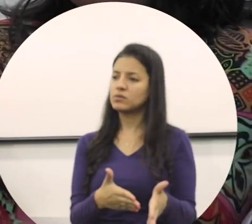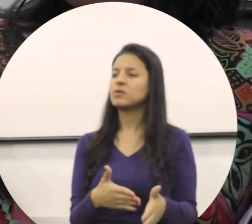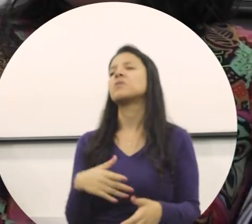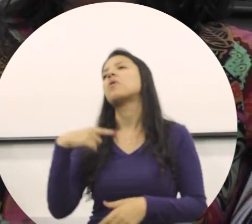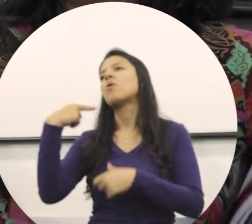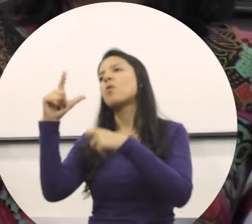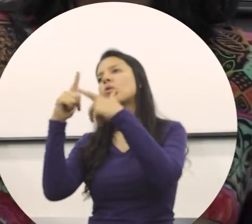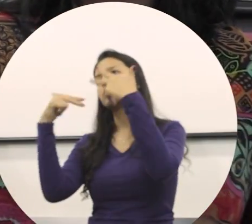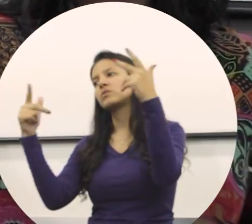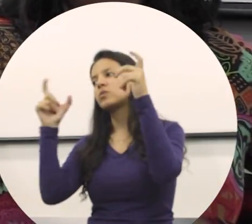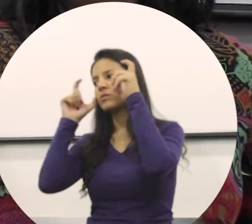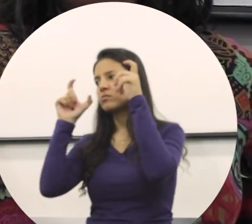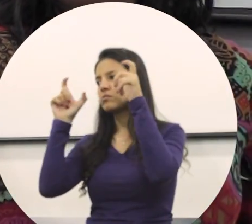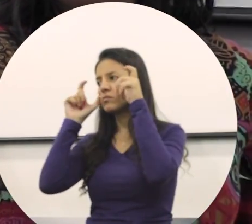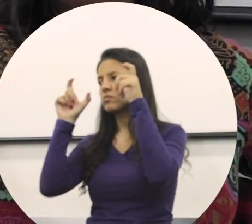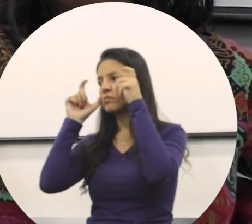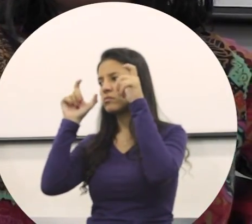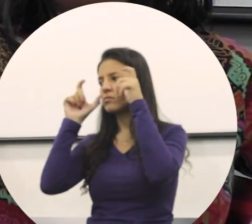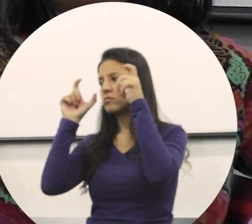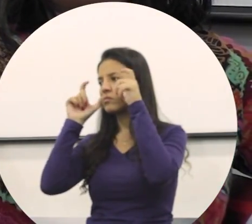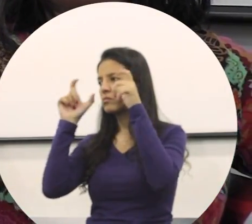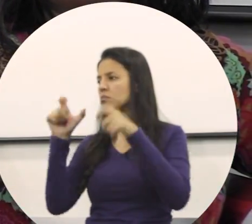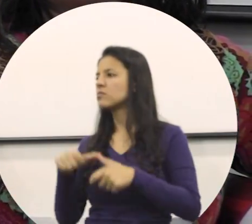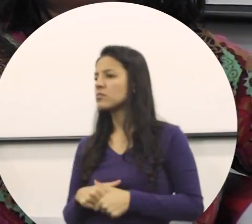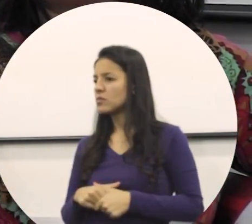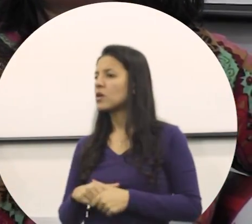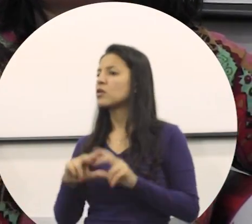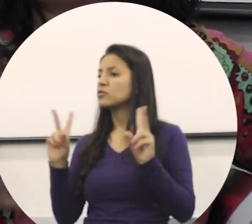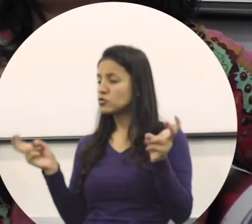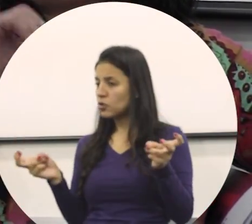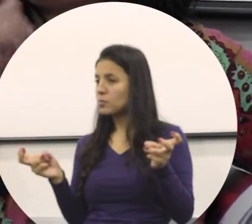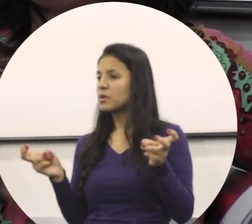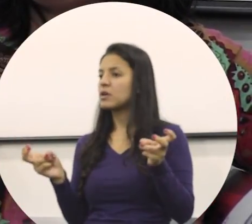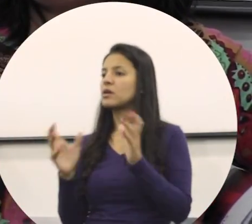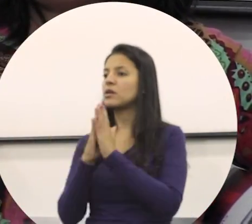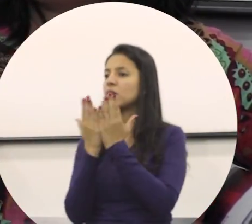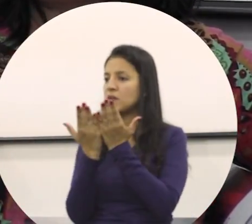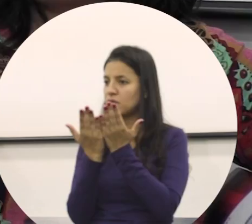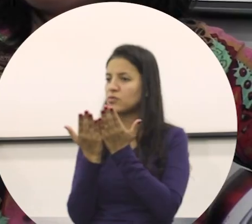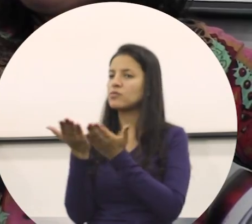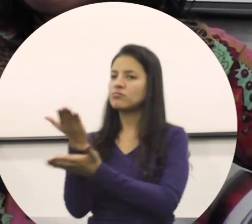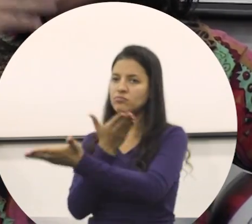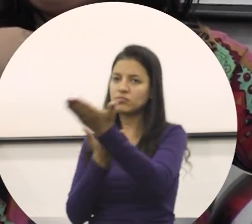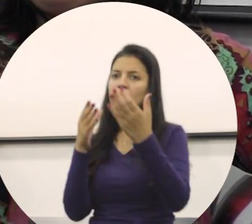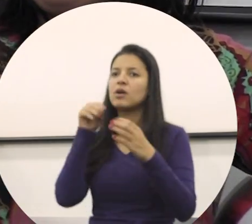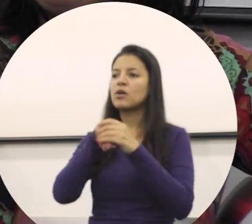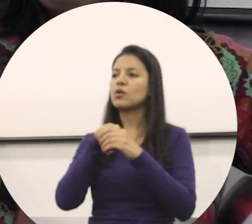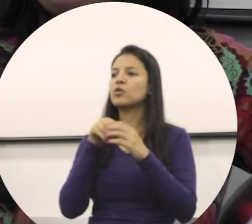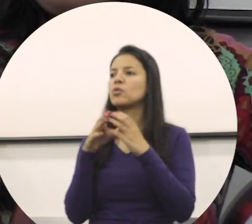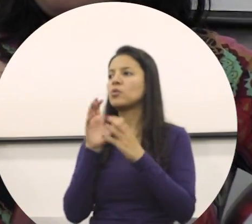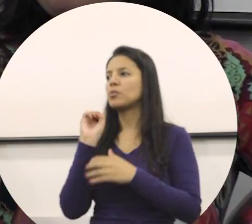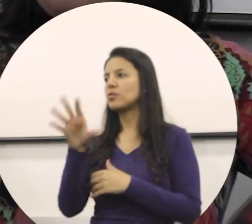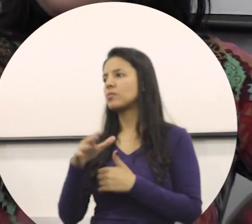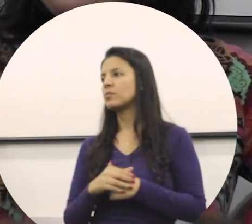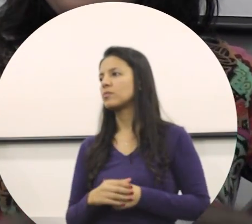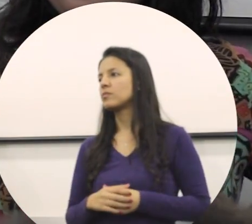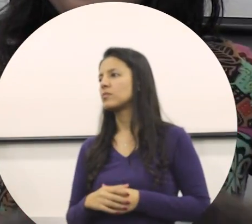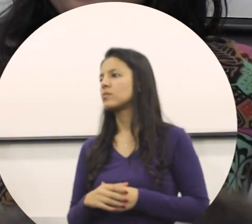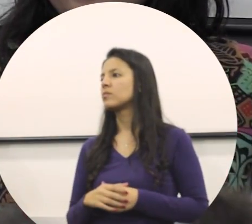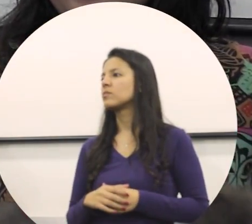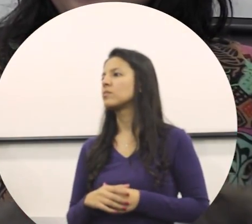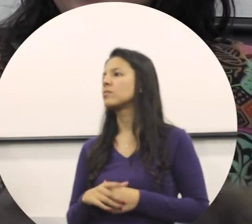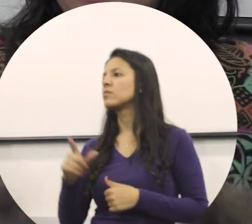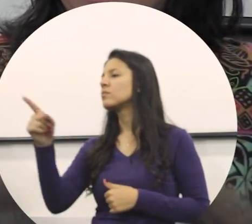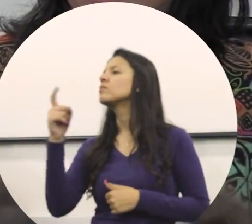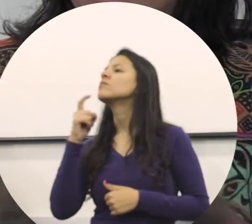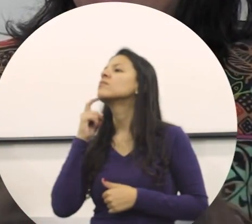achar de interessante sobre referência bibliográfica, depois a gente compartilha no grupo com vocês. Camila, você